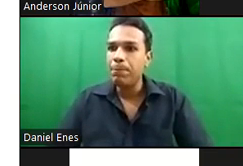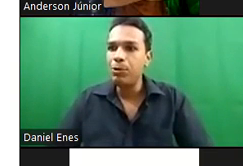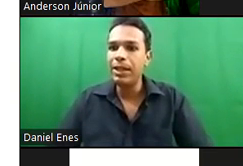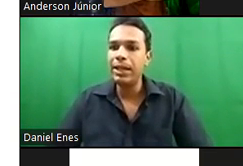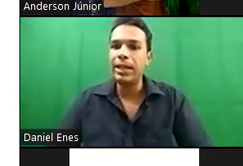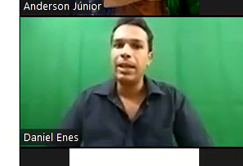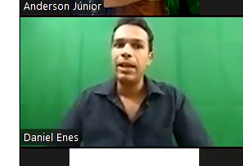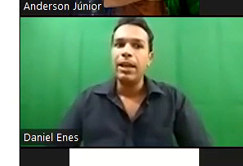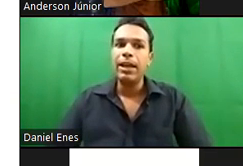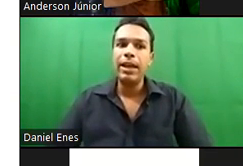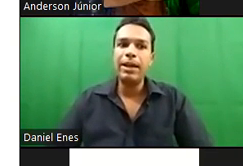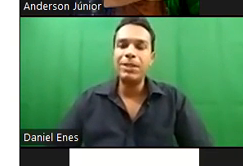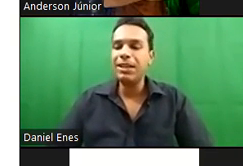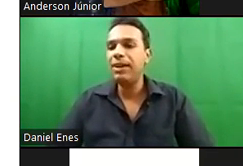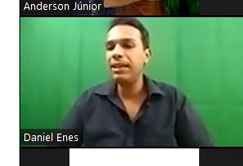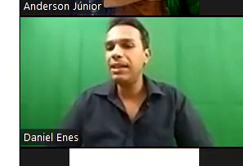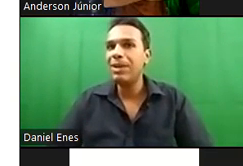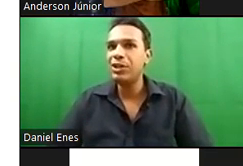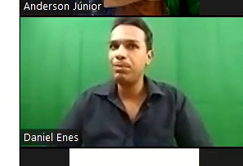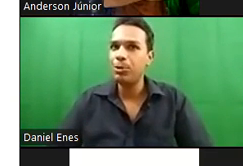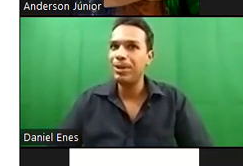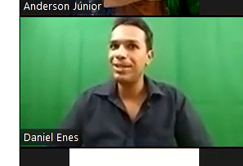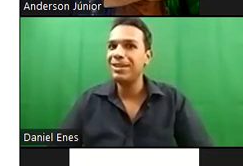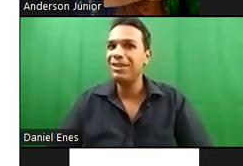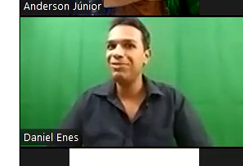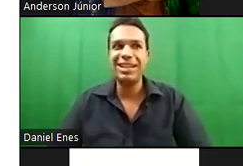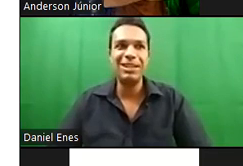né? Por quê? Ninguém fala a linguagem